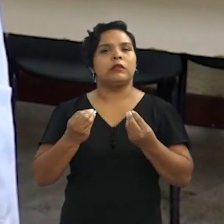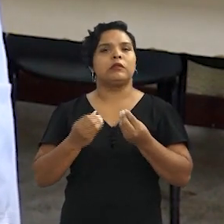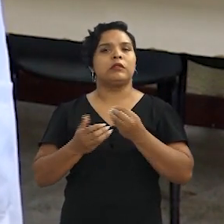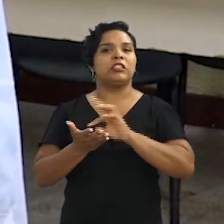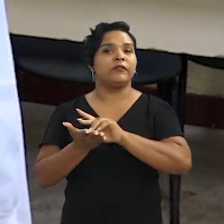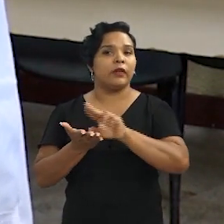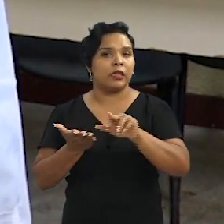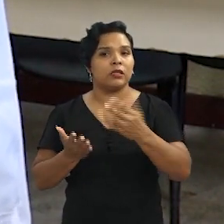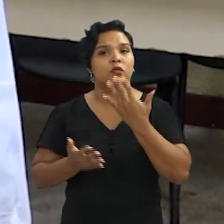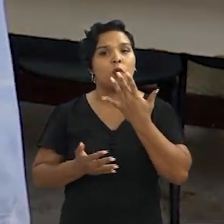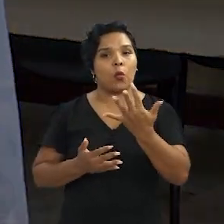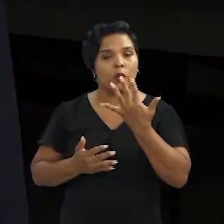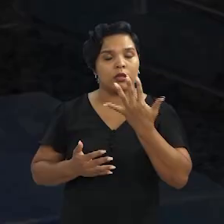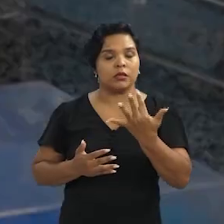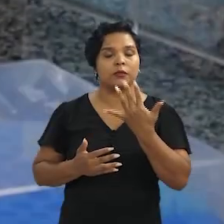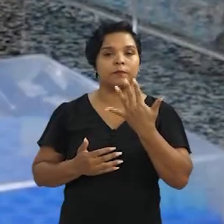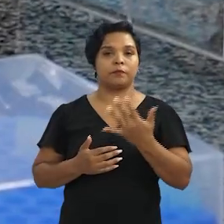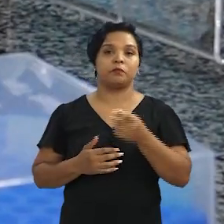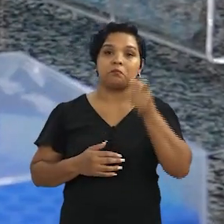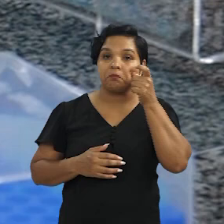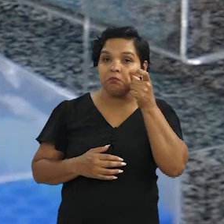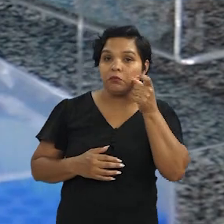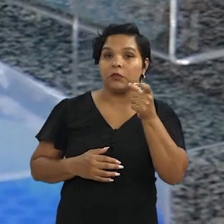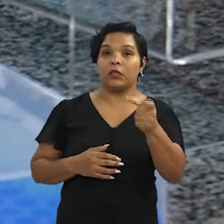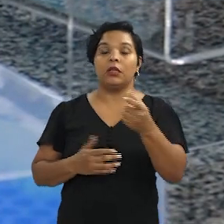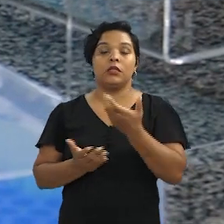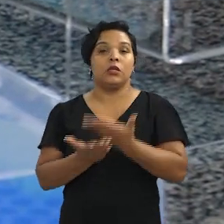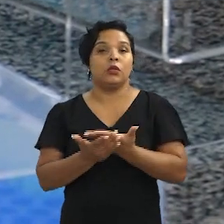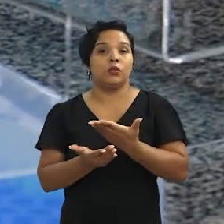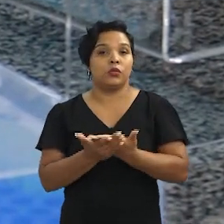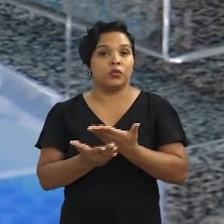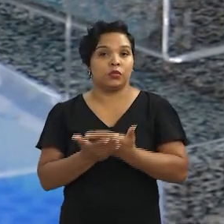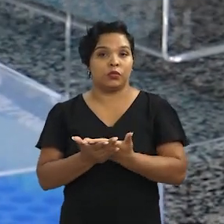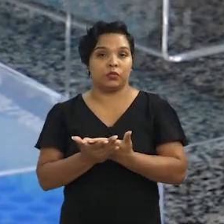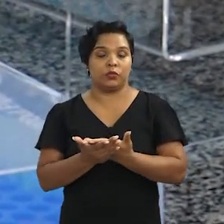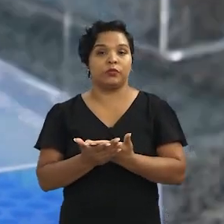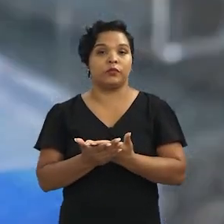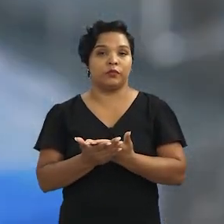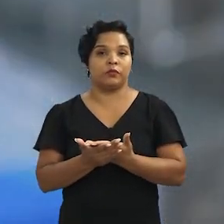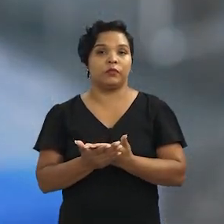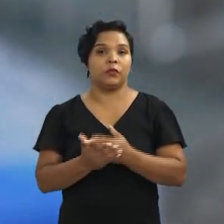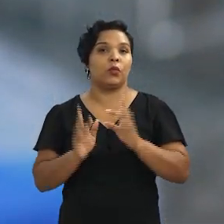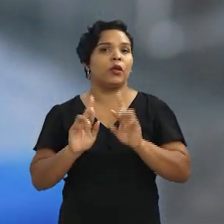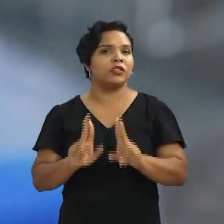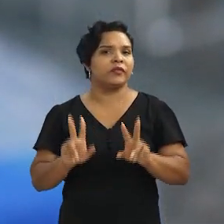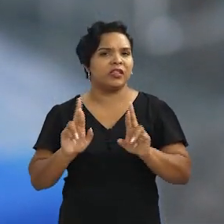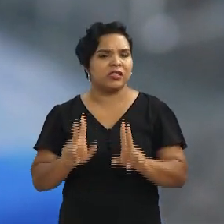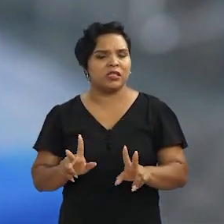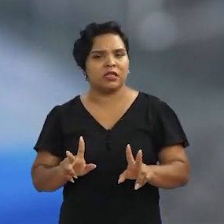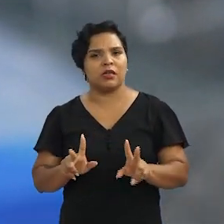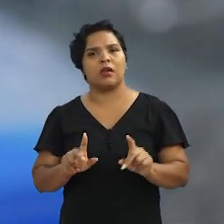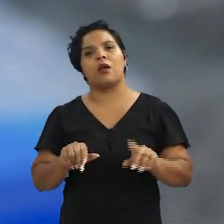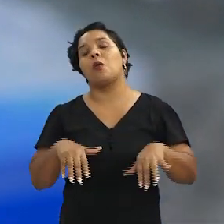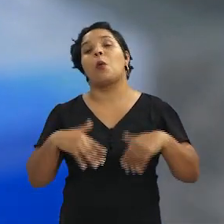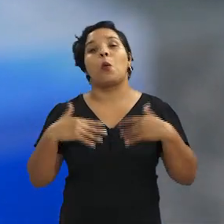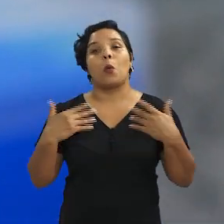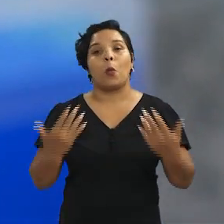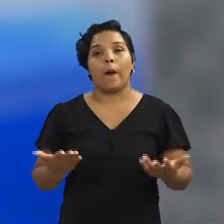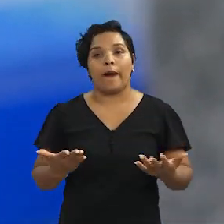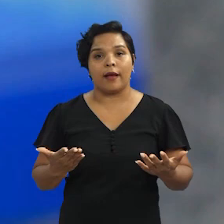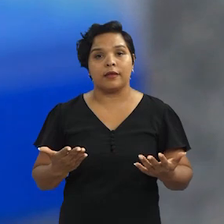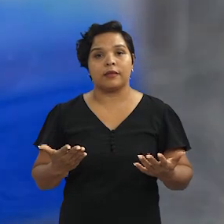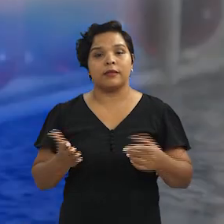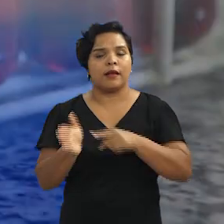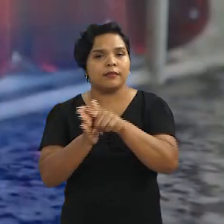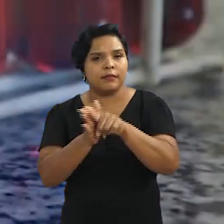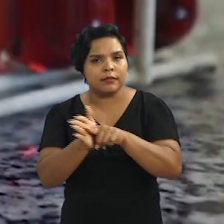consistentes, com diferentes cores, veio o interesse do estudo desses méis, o que diferencia,